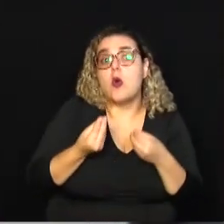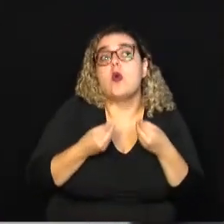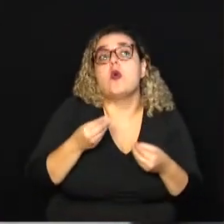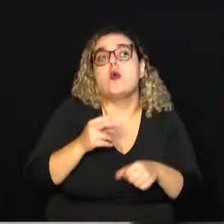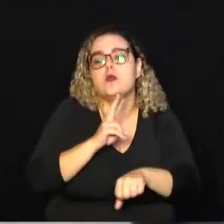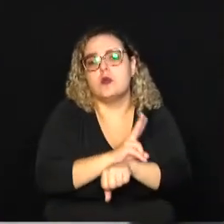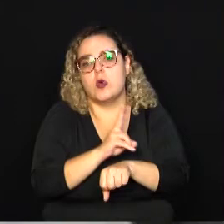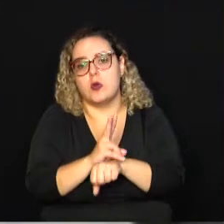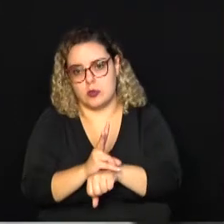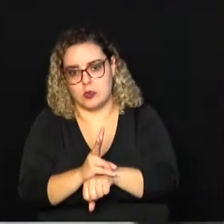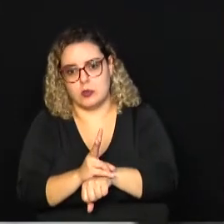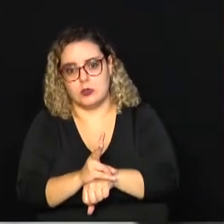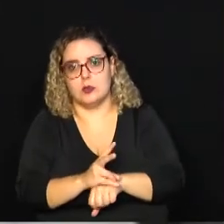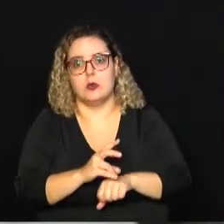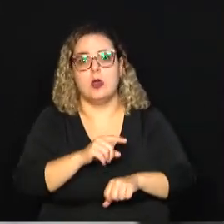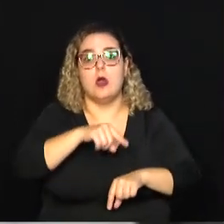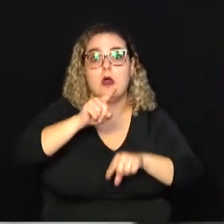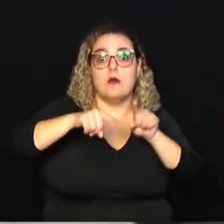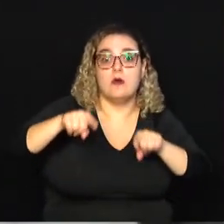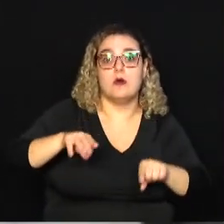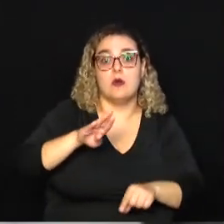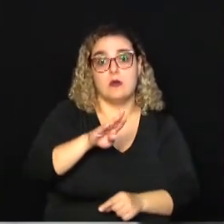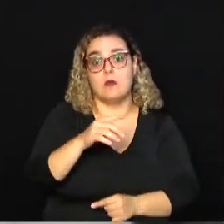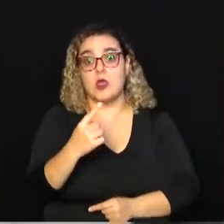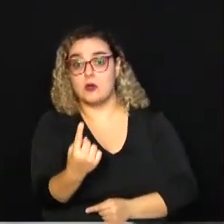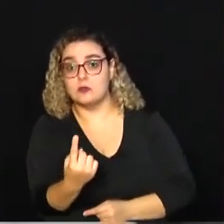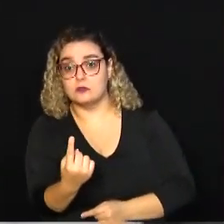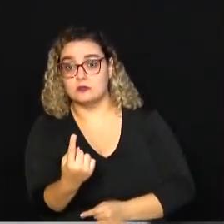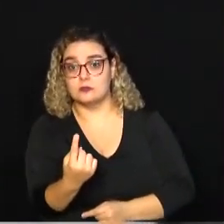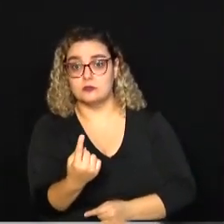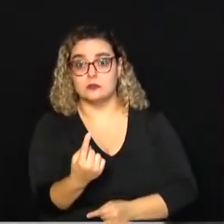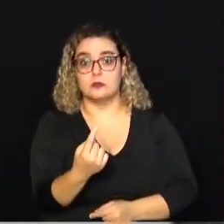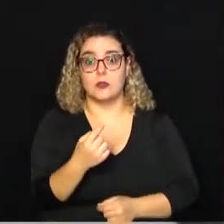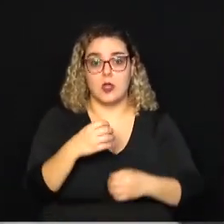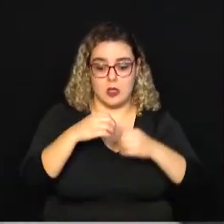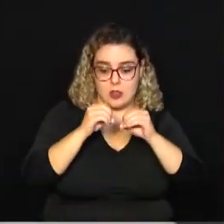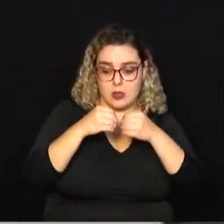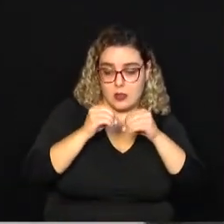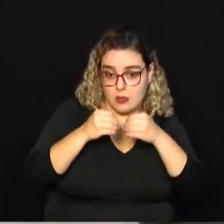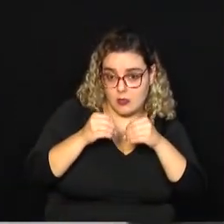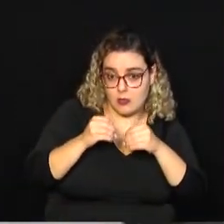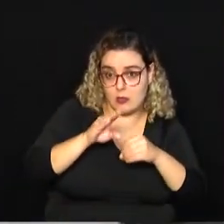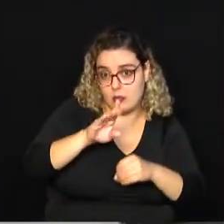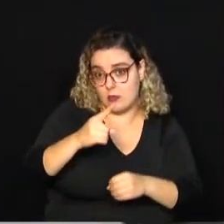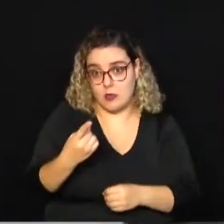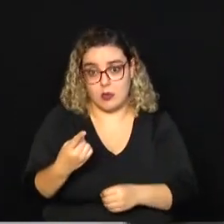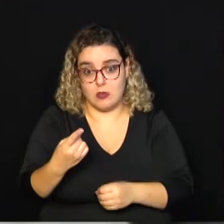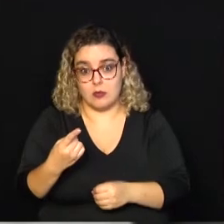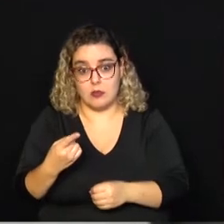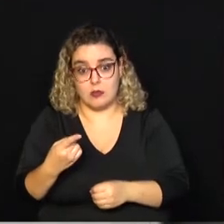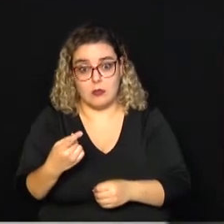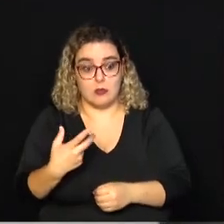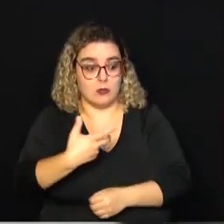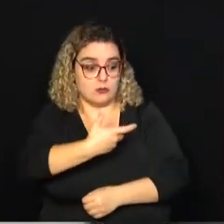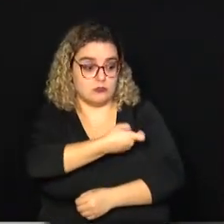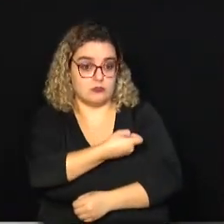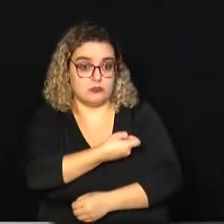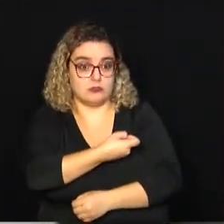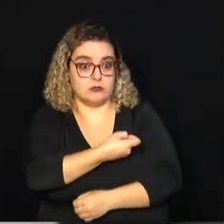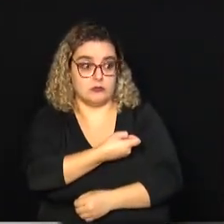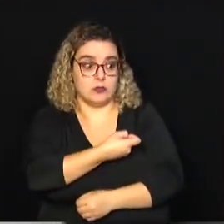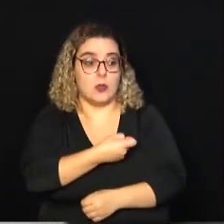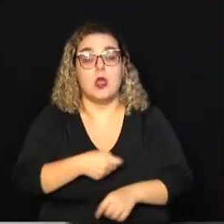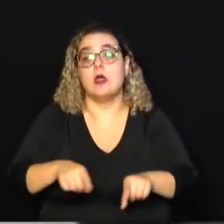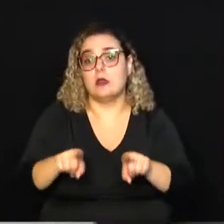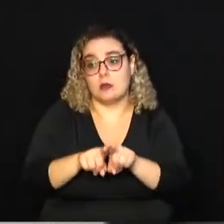contra a variante P1. Né? Em laboratório, a gente já sabe que a P1 é capaz de escapar de anticorpo, de quem já teve e de quem